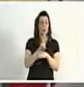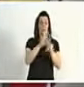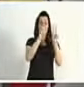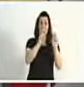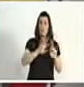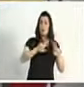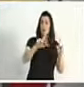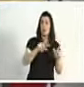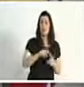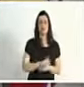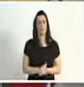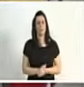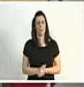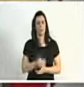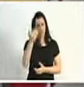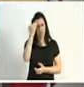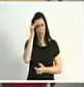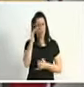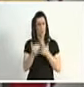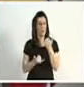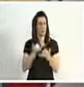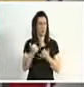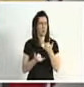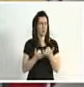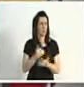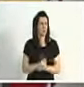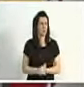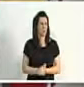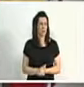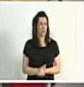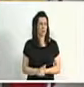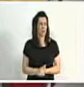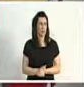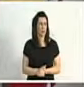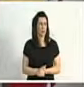assuntos. Entenderam a brincadeira, né? Vai, Neves.